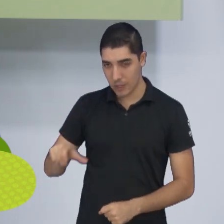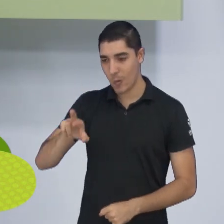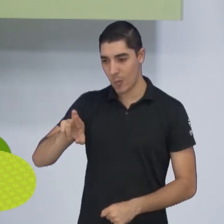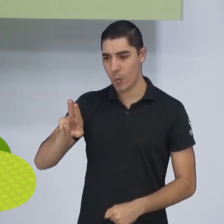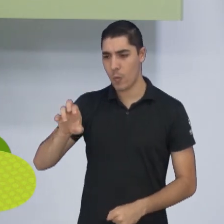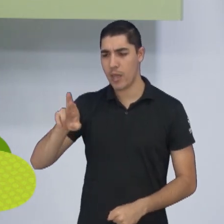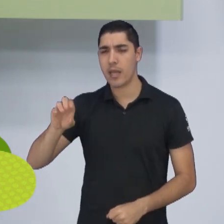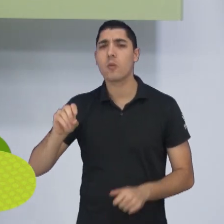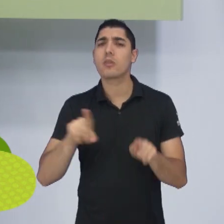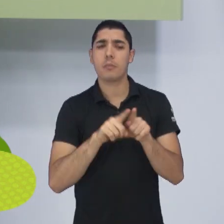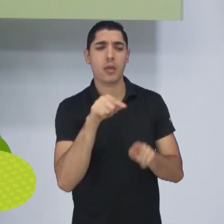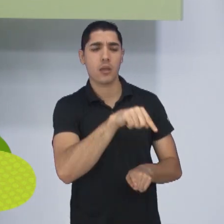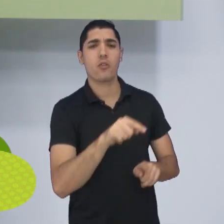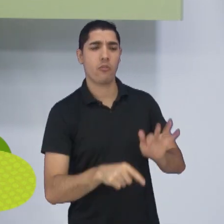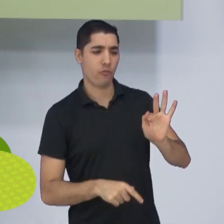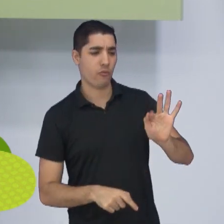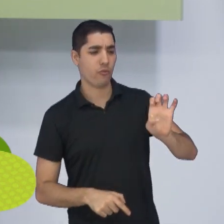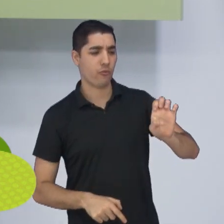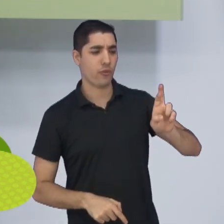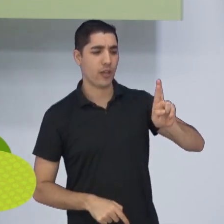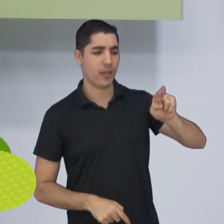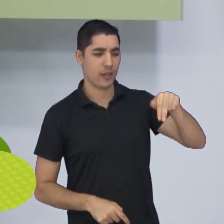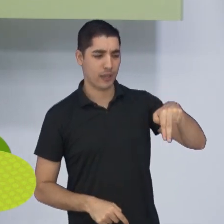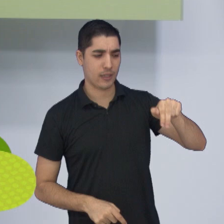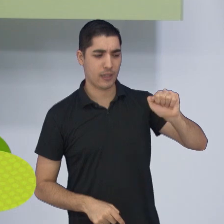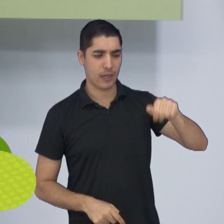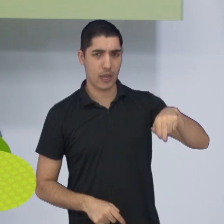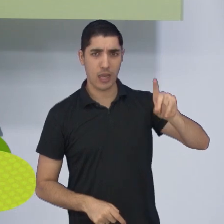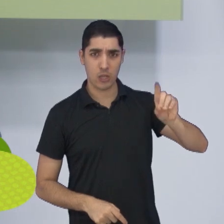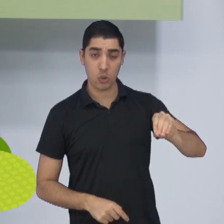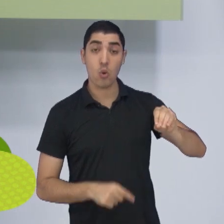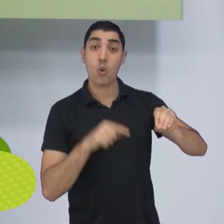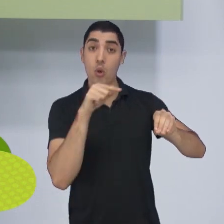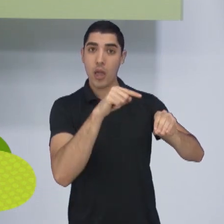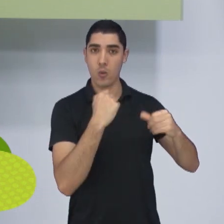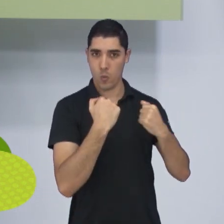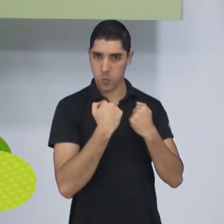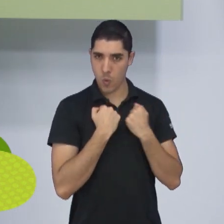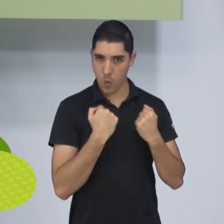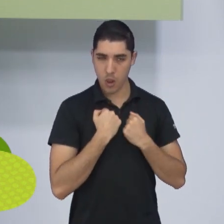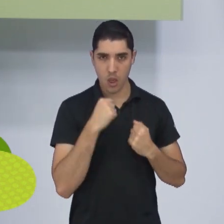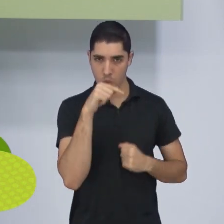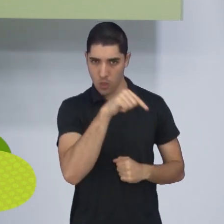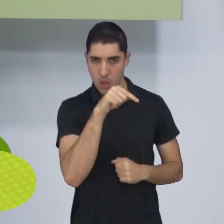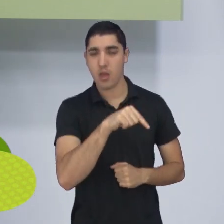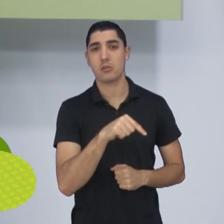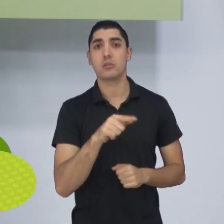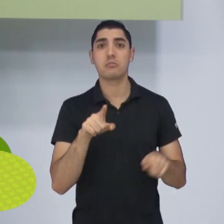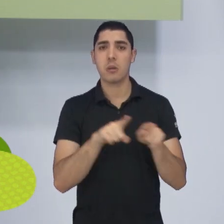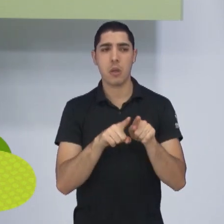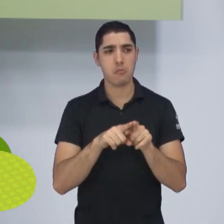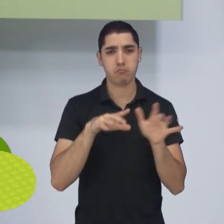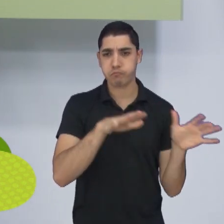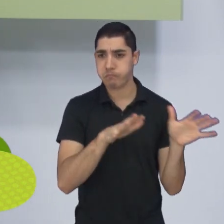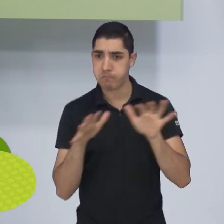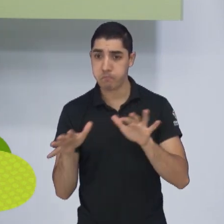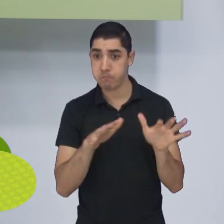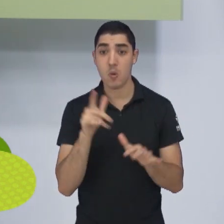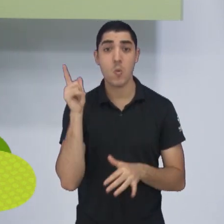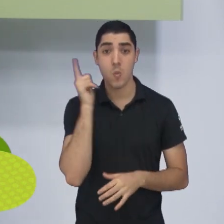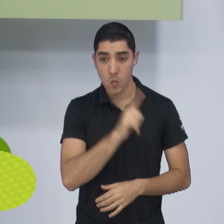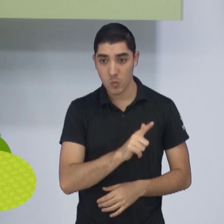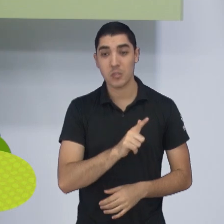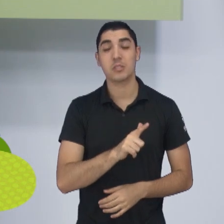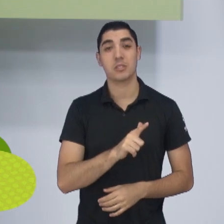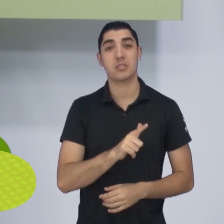Bandeirantes também foi eleito o melhor goleiro da competição, menos vazado. Então o Bandeirantes aí fez barba, cabelo e bigode. Ganhou o título, o melhor goleiro e